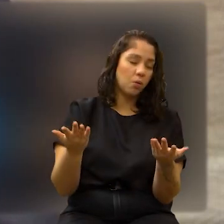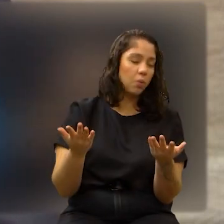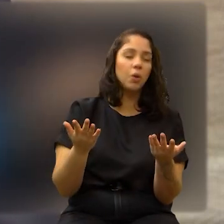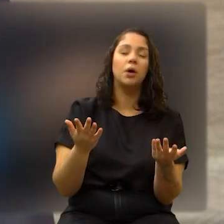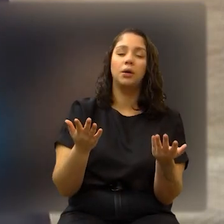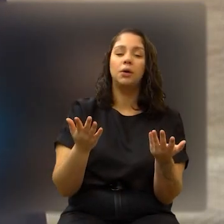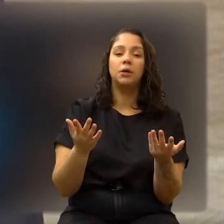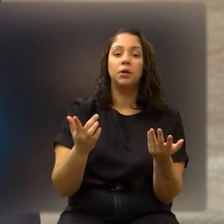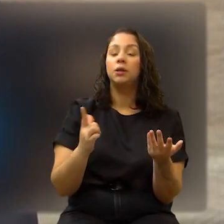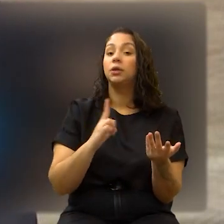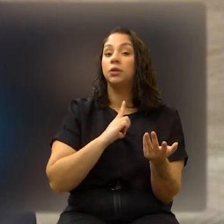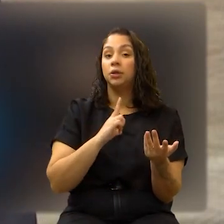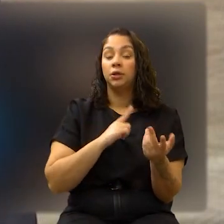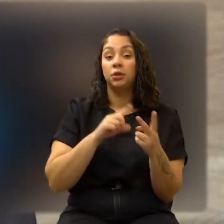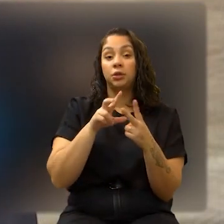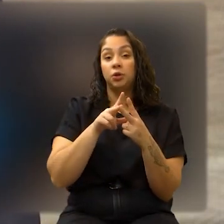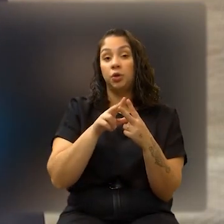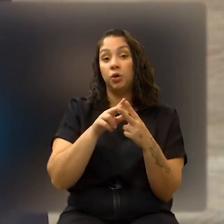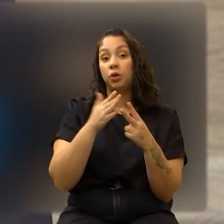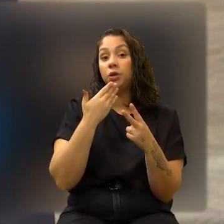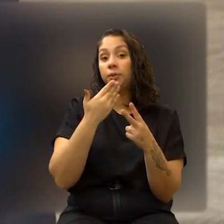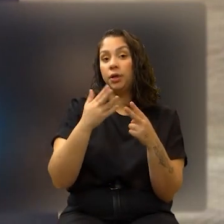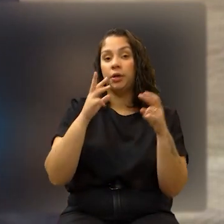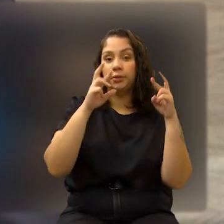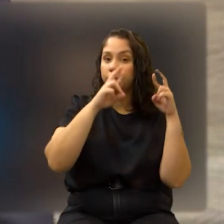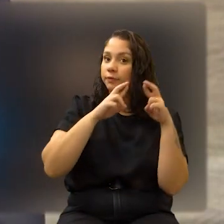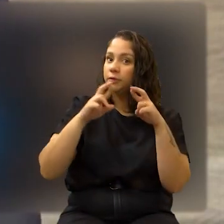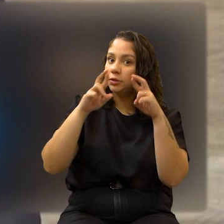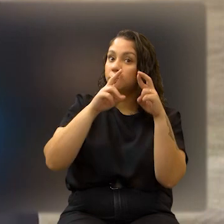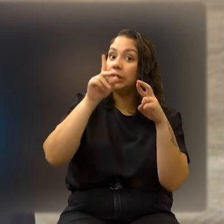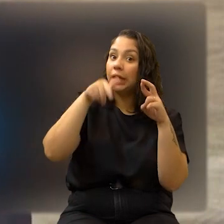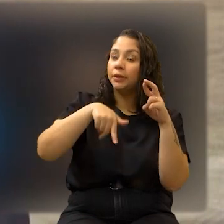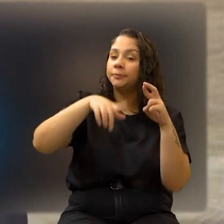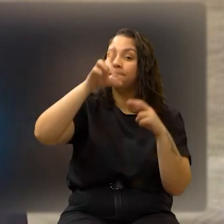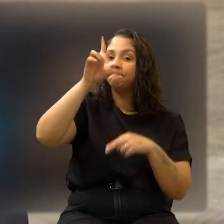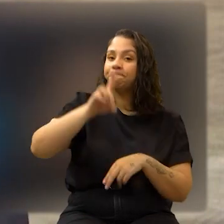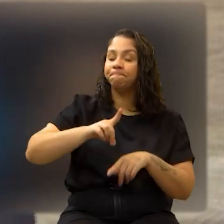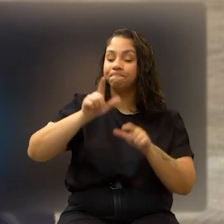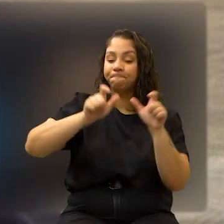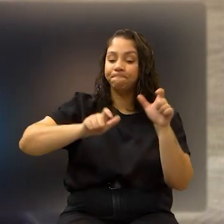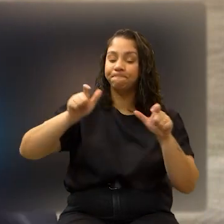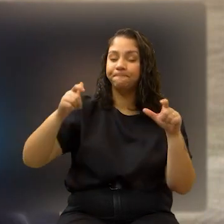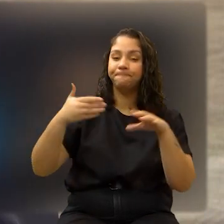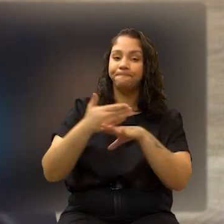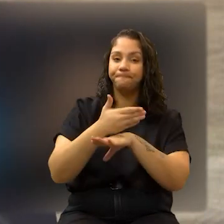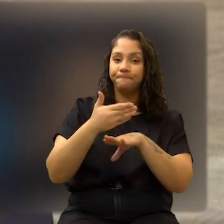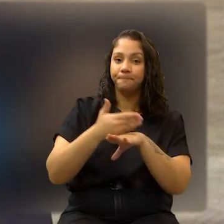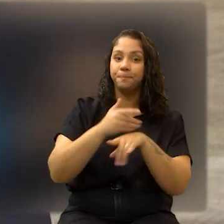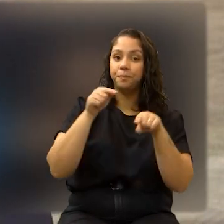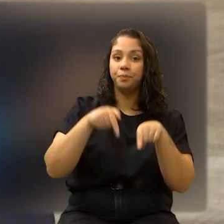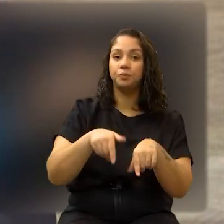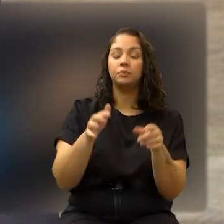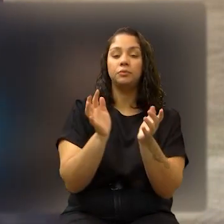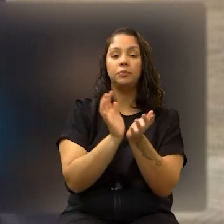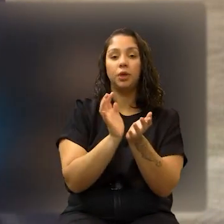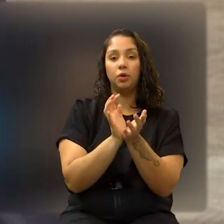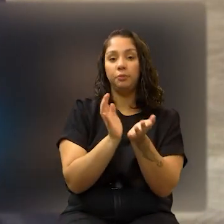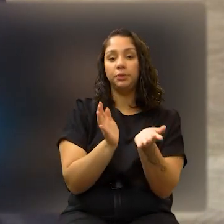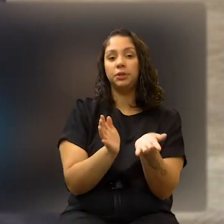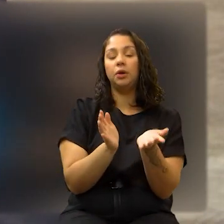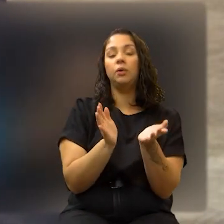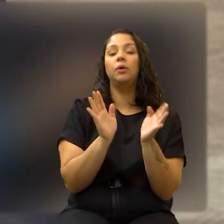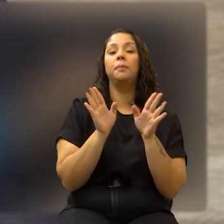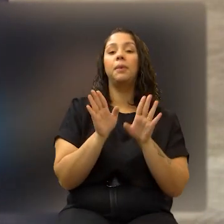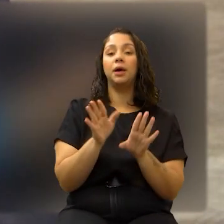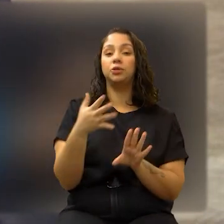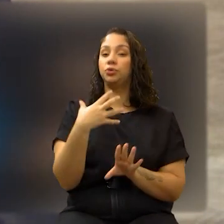né? Enfim, tivemos 2 solicitações de vistas, que é o direito dos membros